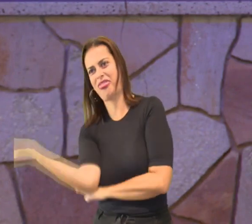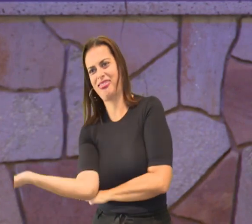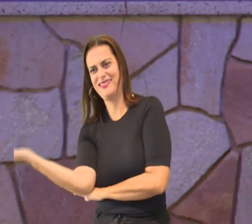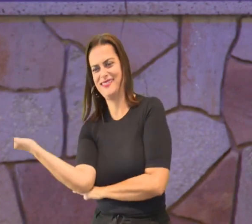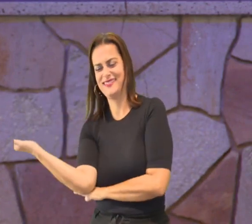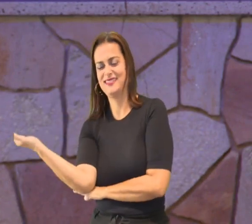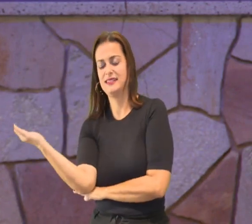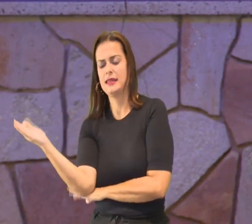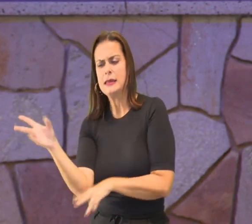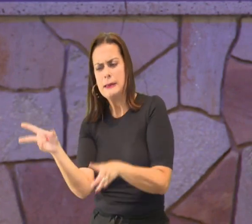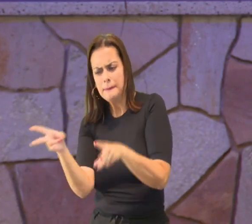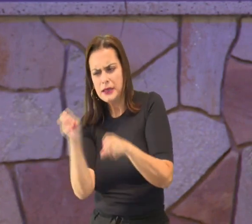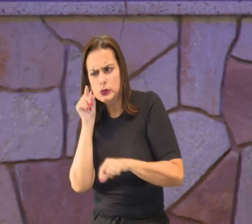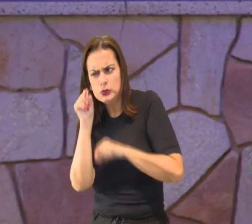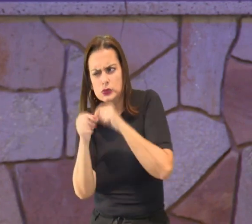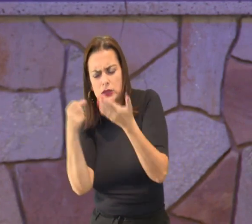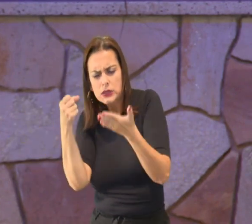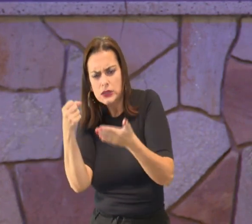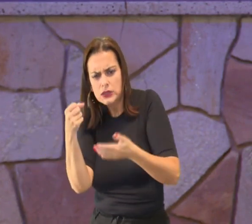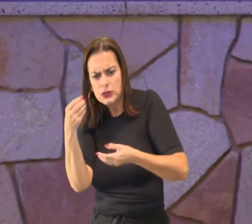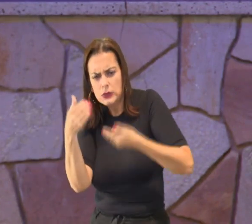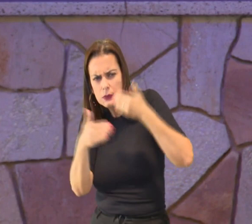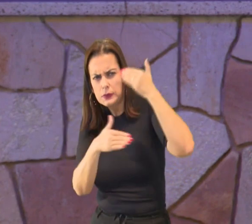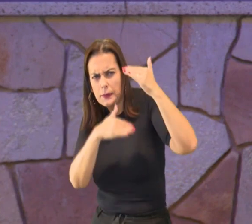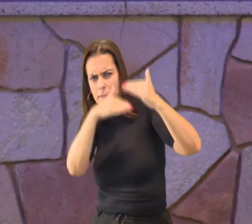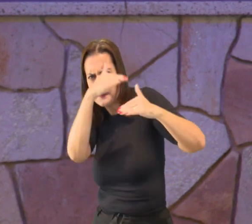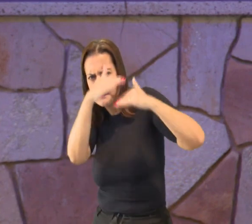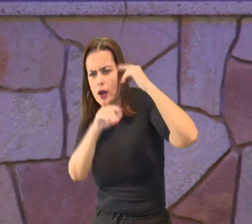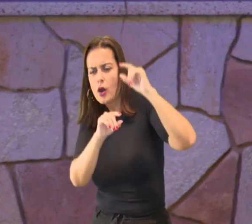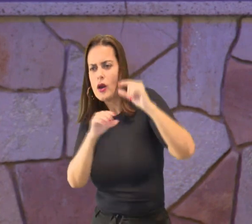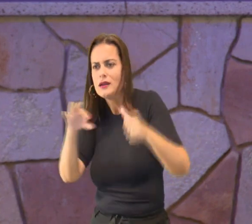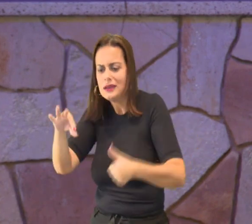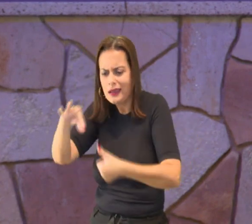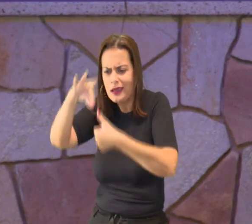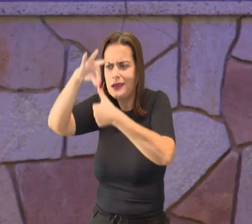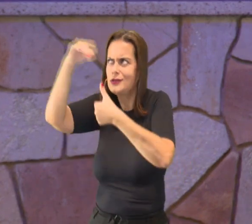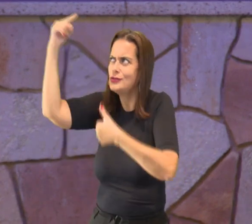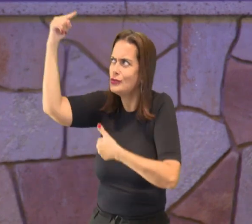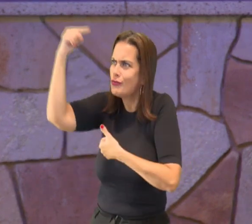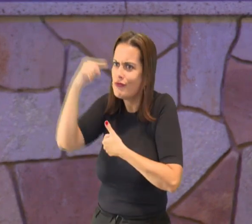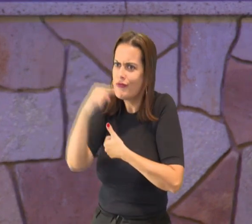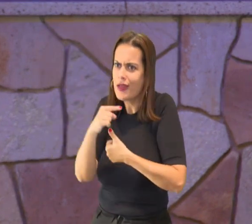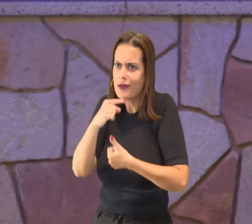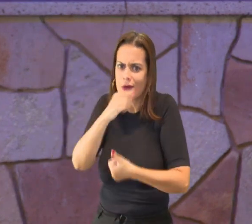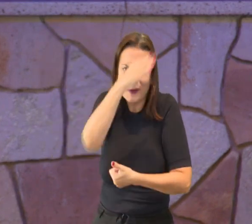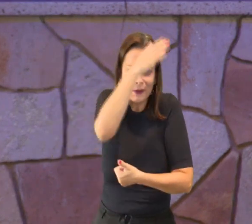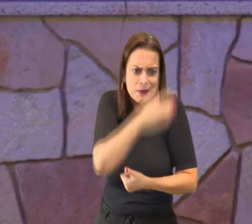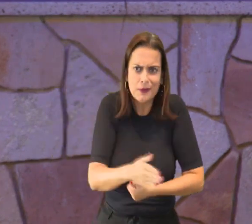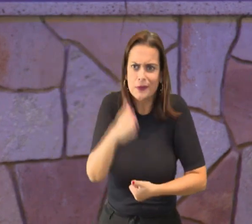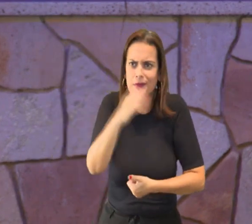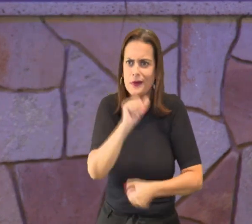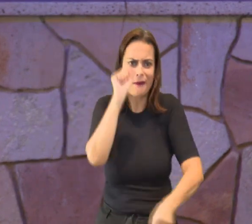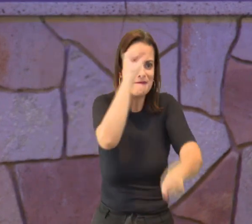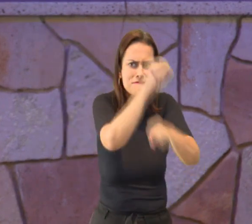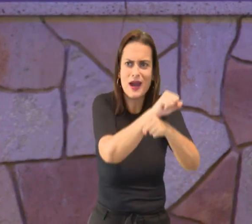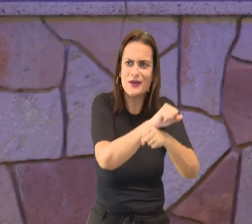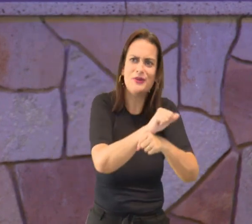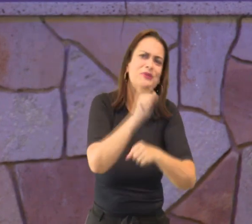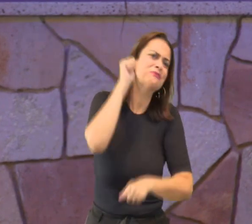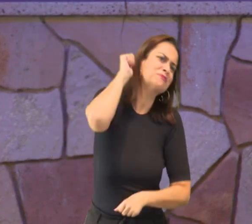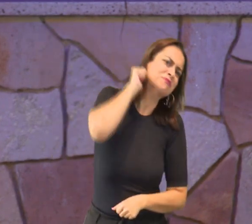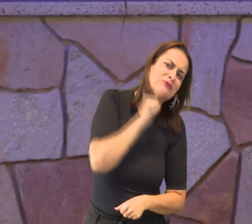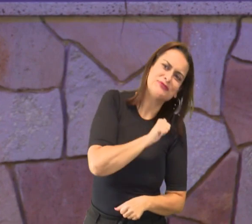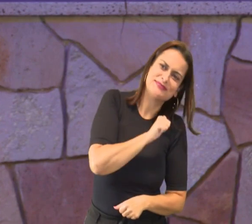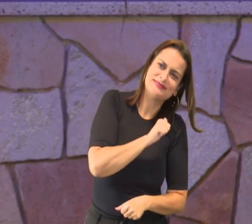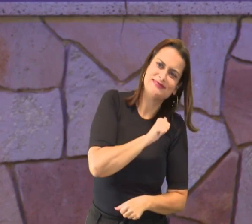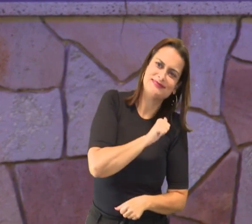percebendo aquilo que se construiu a respeito de Cristo, a pessoa de Cristo. Cristo faz cessar o sacrifício, Cristo faz cessar